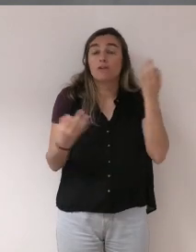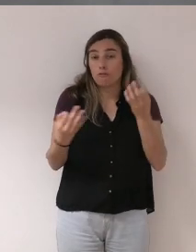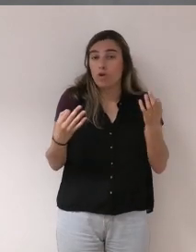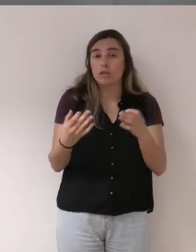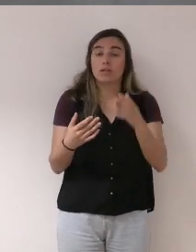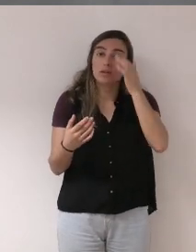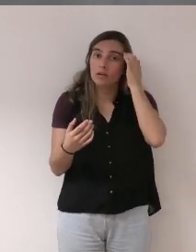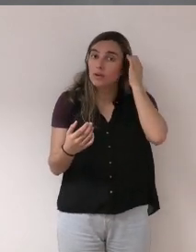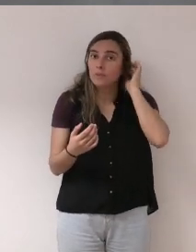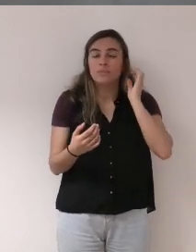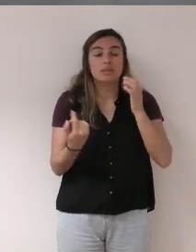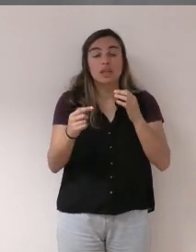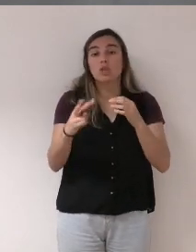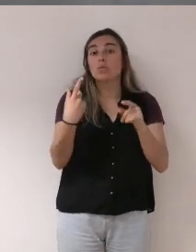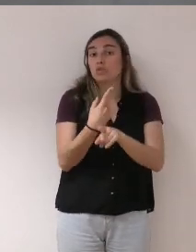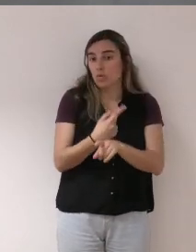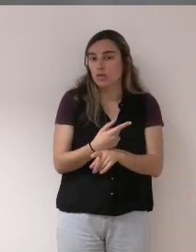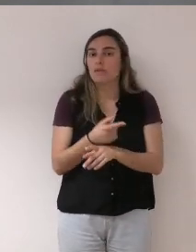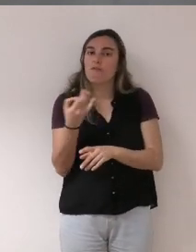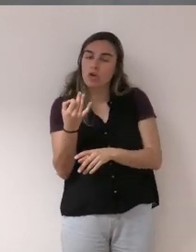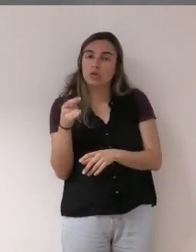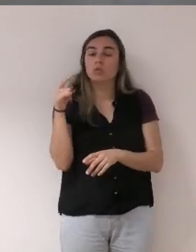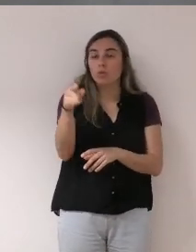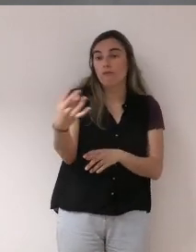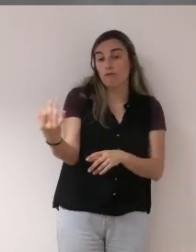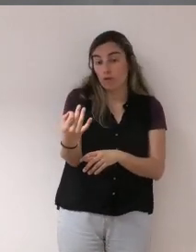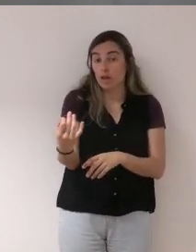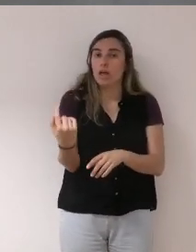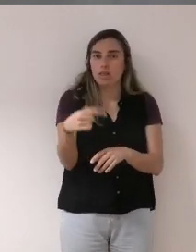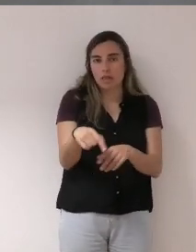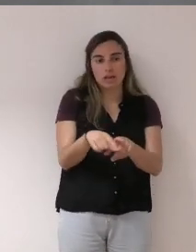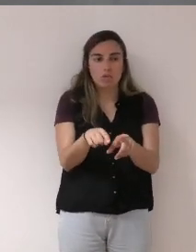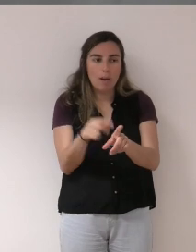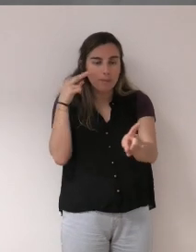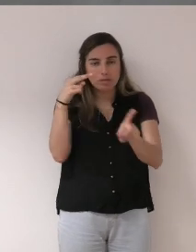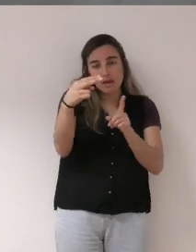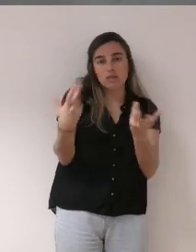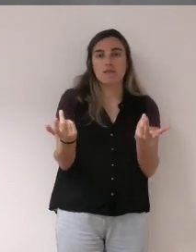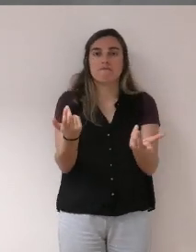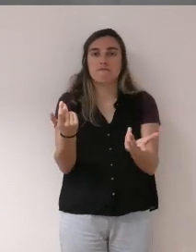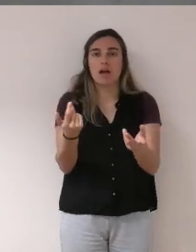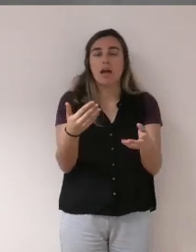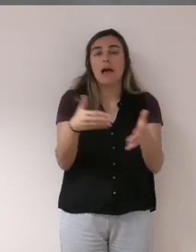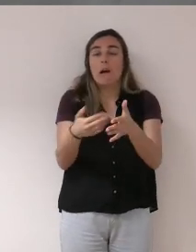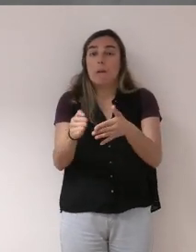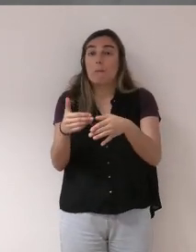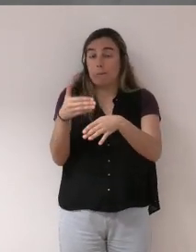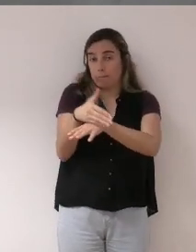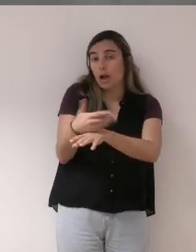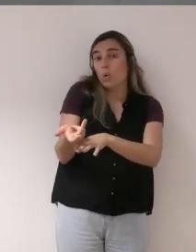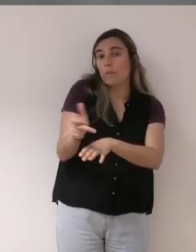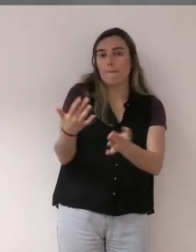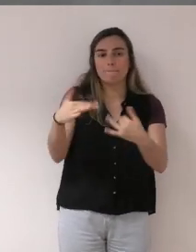E de facto, aqui estas duas coisas. Por um lado, há uma ótica muito transgressiva do ponto de vista ético-moral, e por outro lado, do